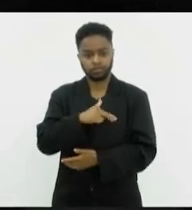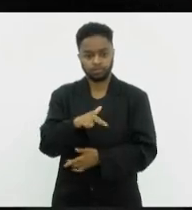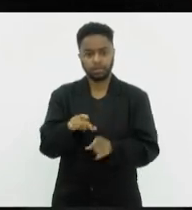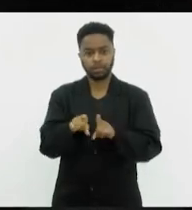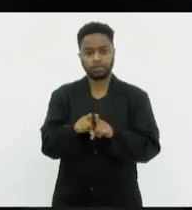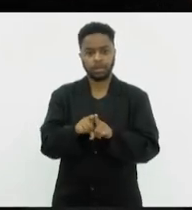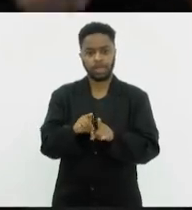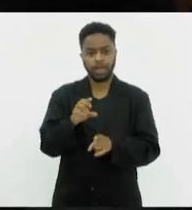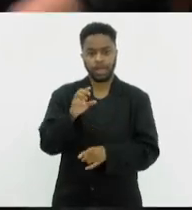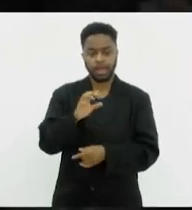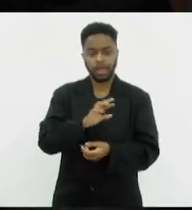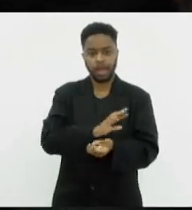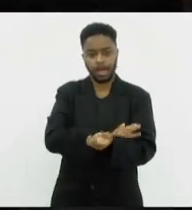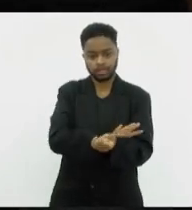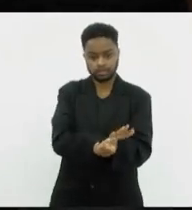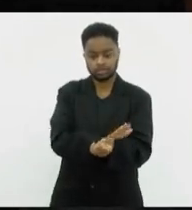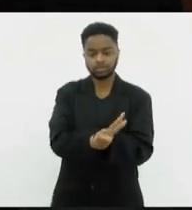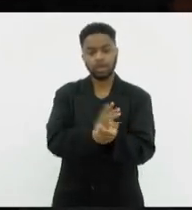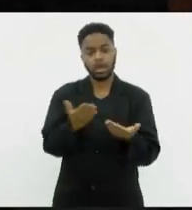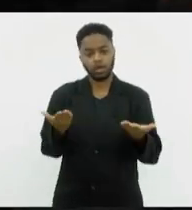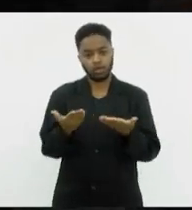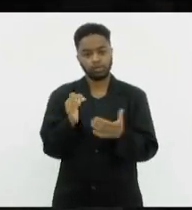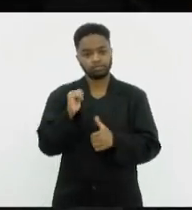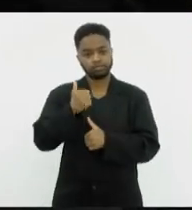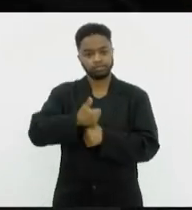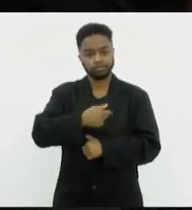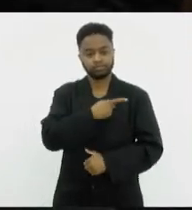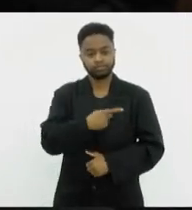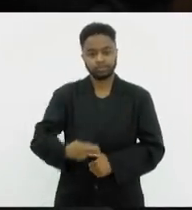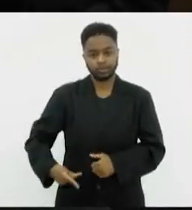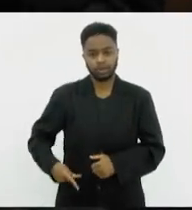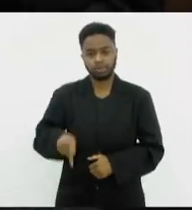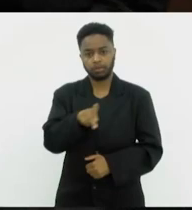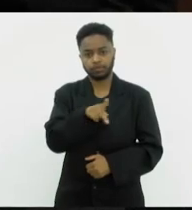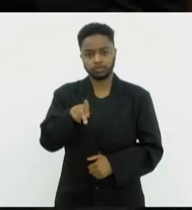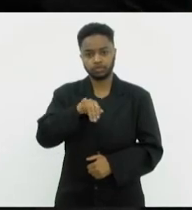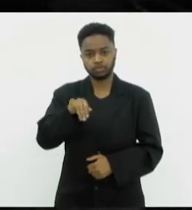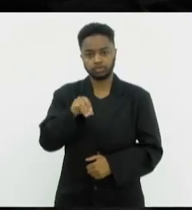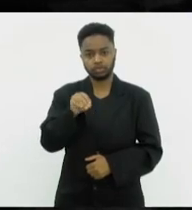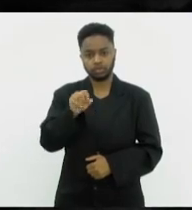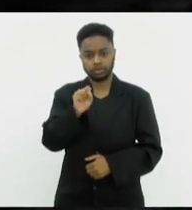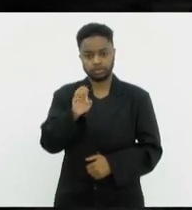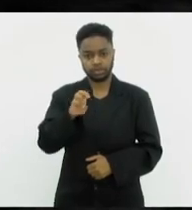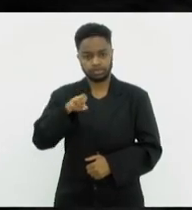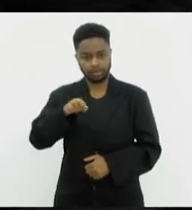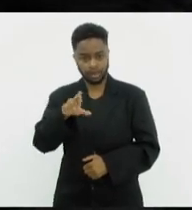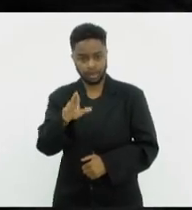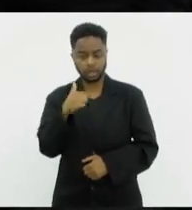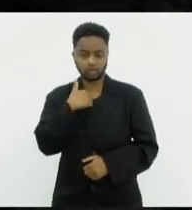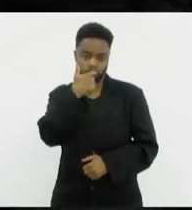meu companheiro, professor Josemar, do qual tenho a honra de ser seu vice-presidente fiel.